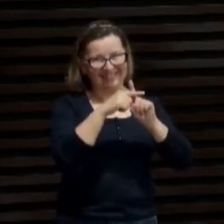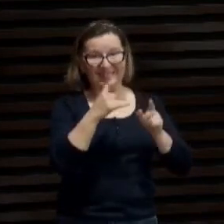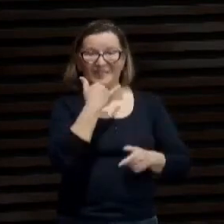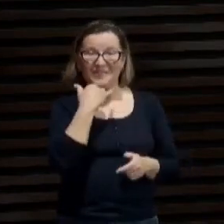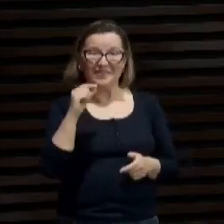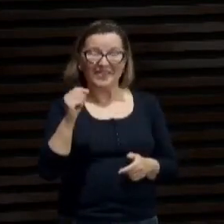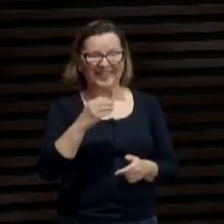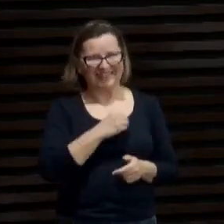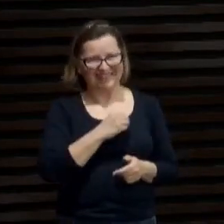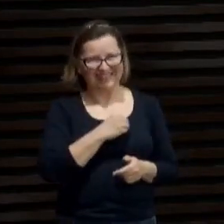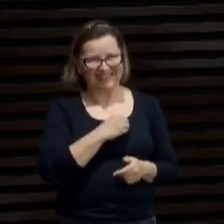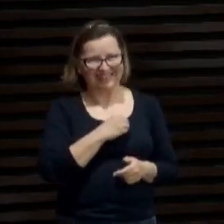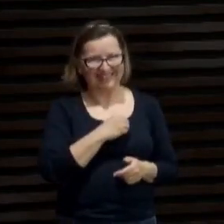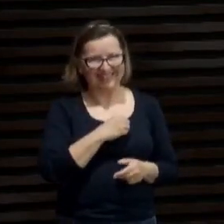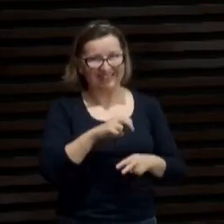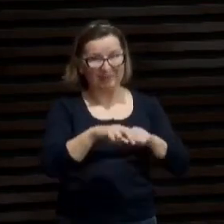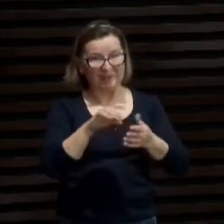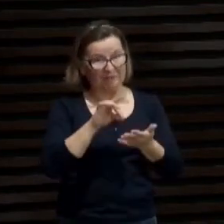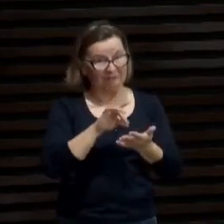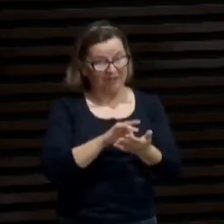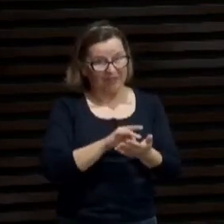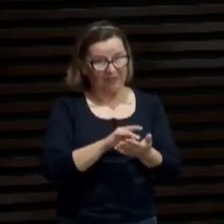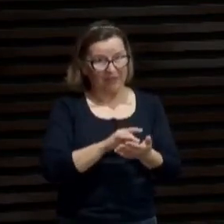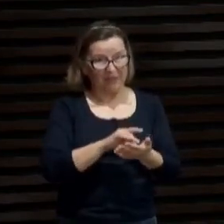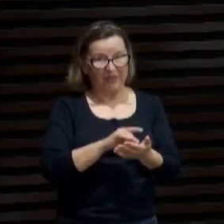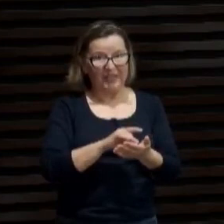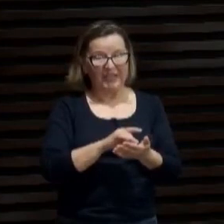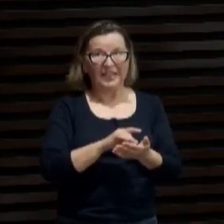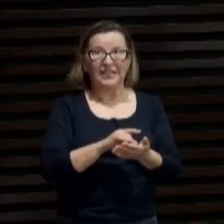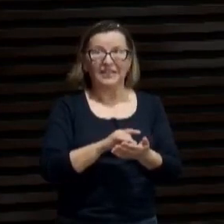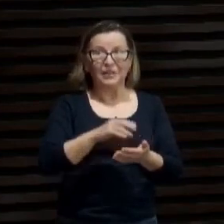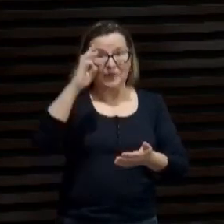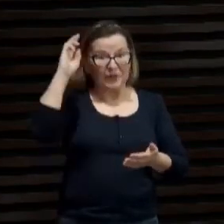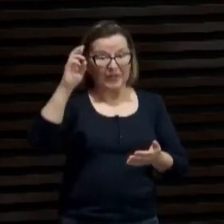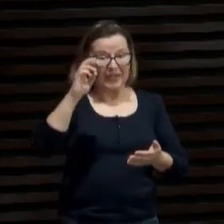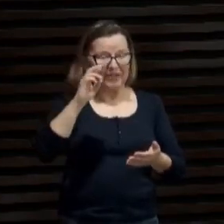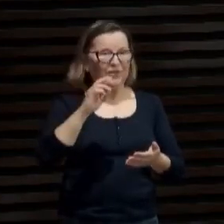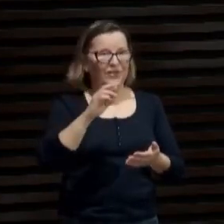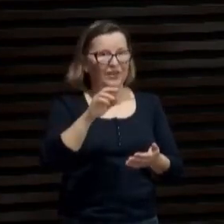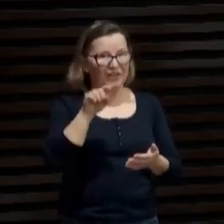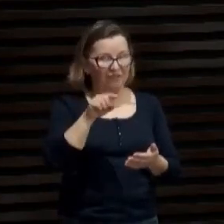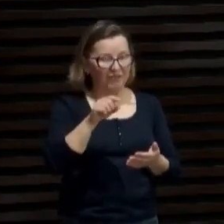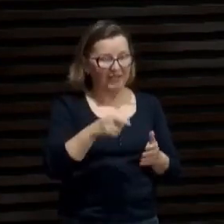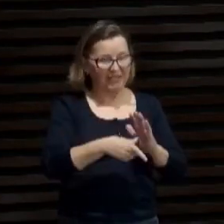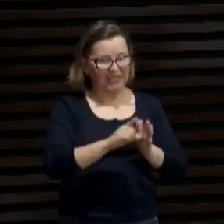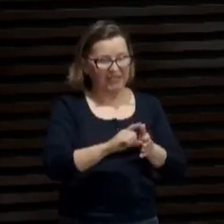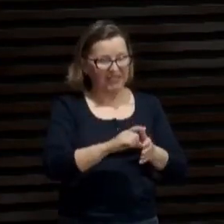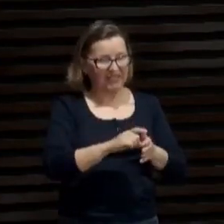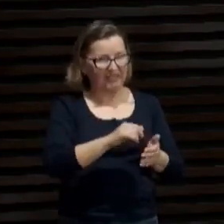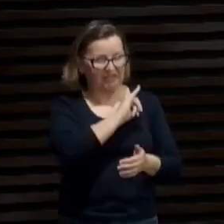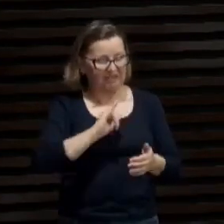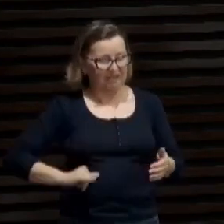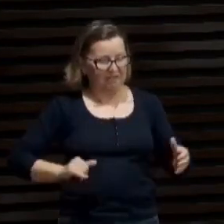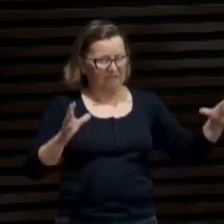de pecados, pelo fato de Ele ter tirado você do império das trevas e do inferno e ter te transportado para o reino do